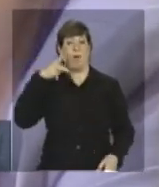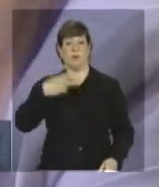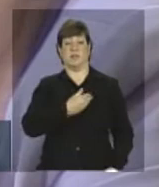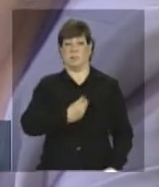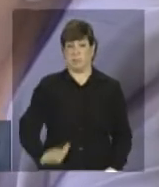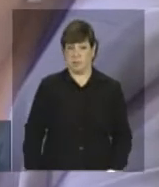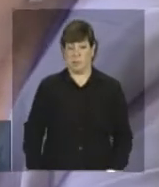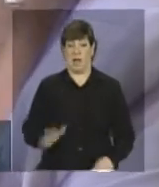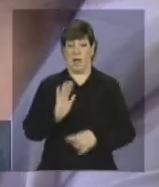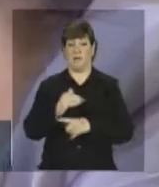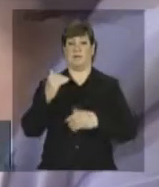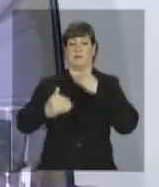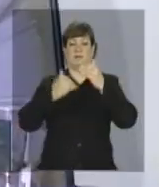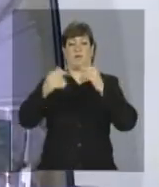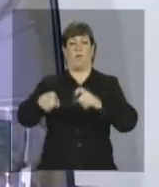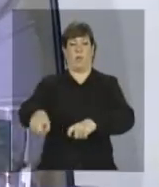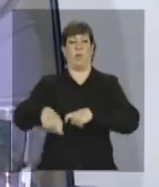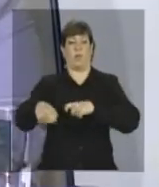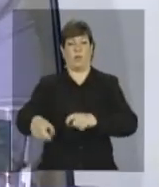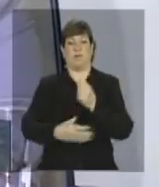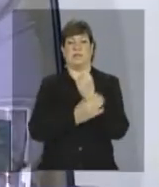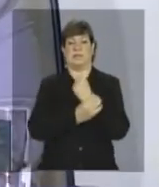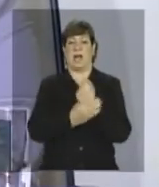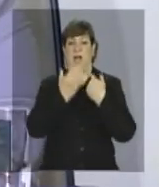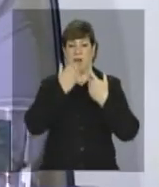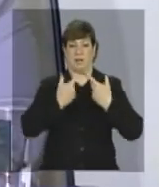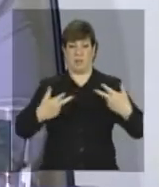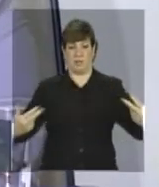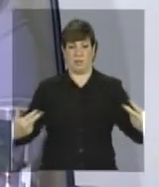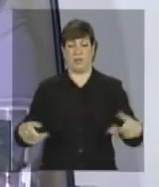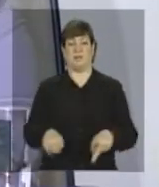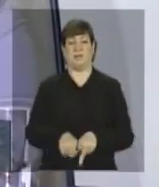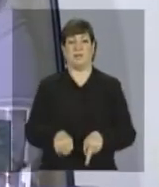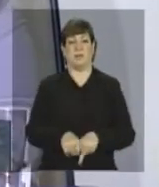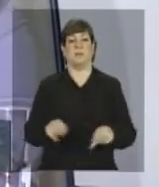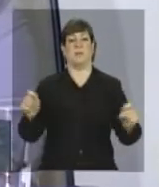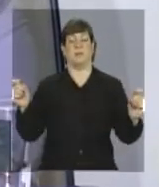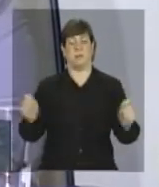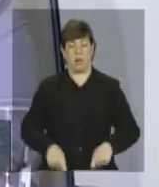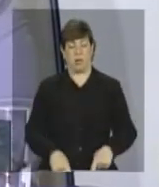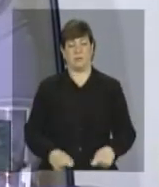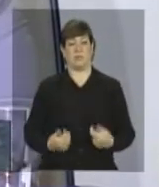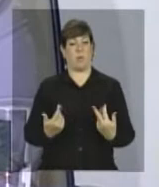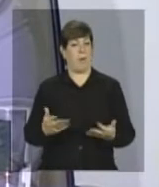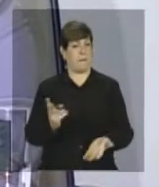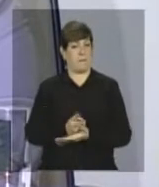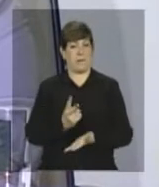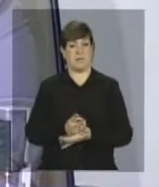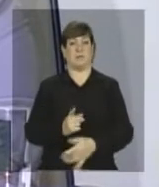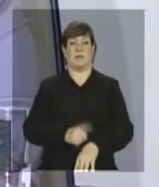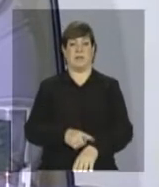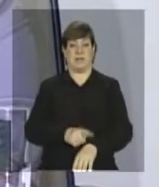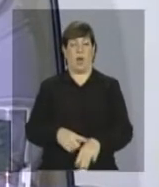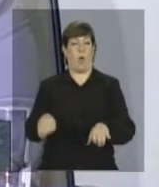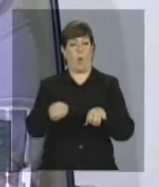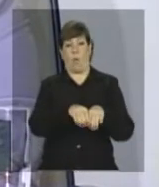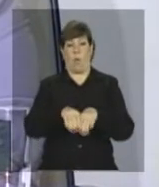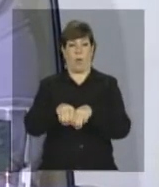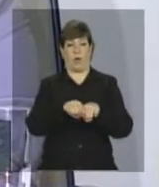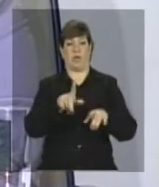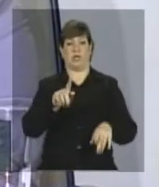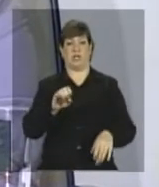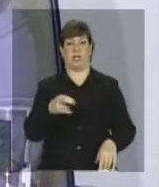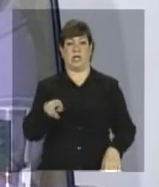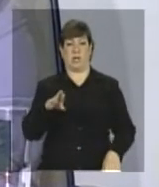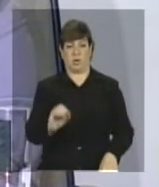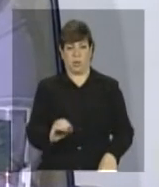públicas para o desenvolvimento rural e segurança alimentar sejam, ao mesmo tempo, de igualdade de gênero